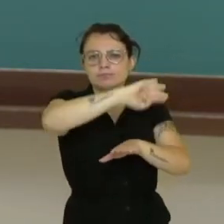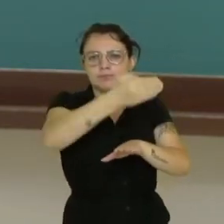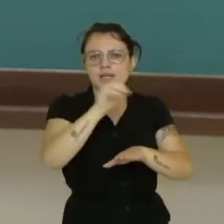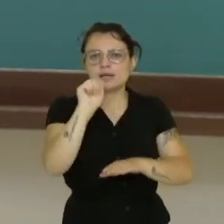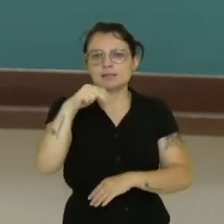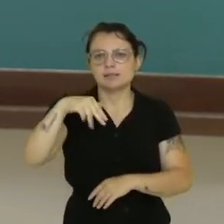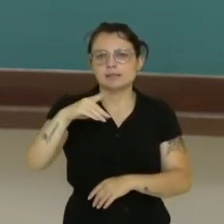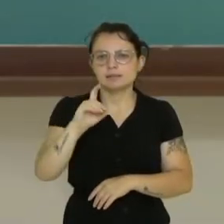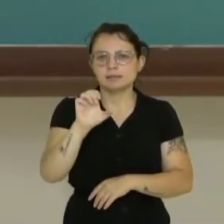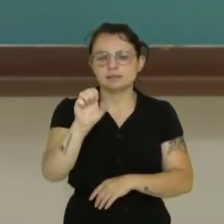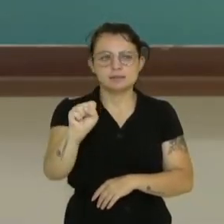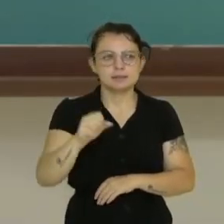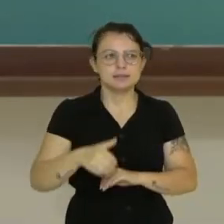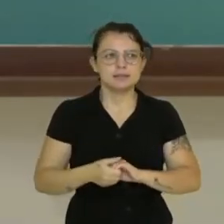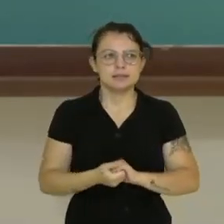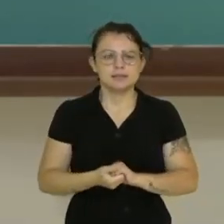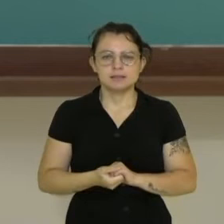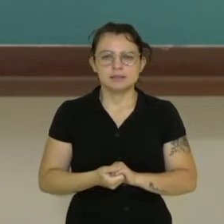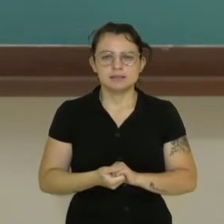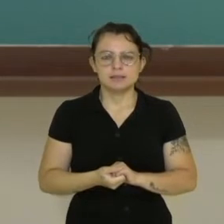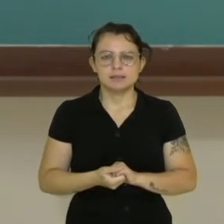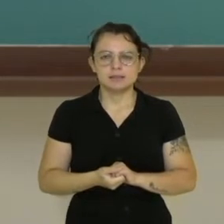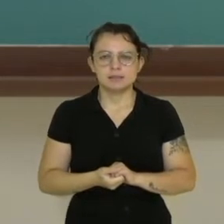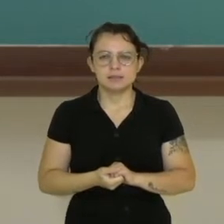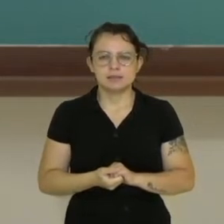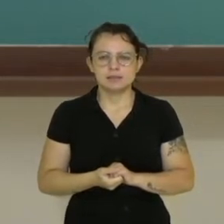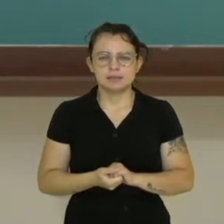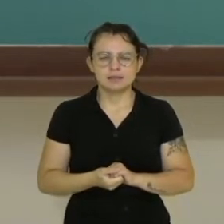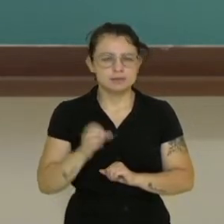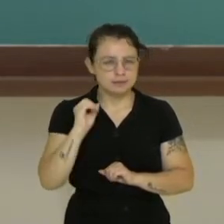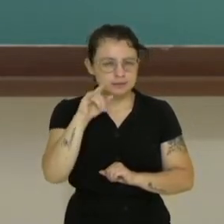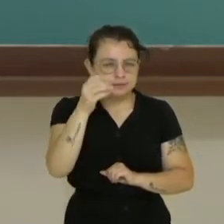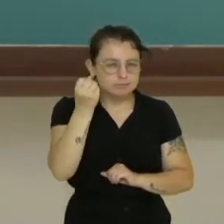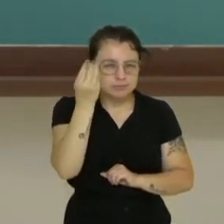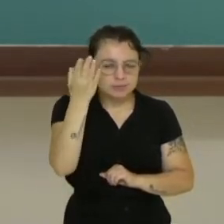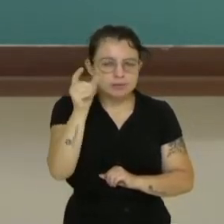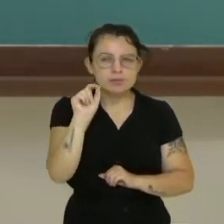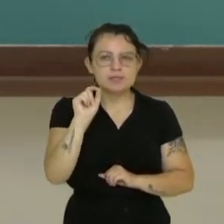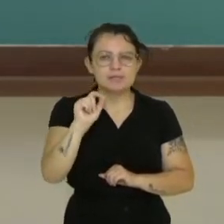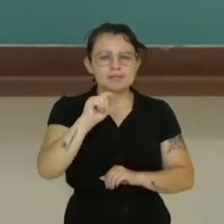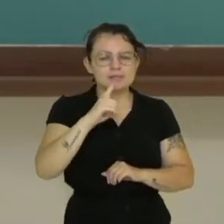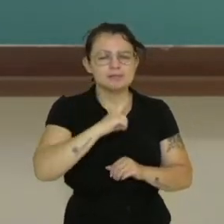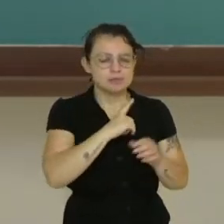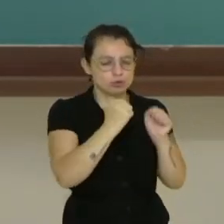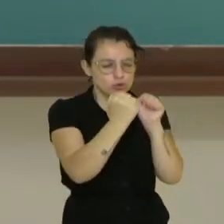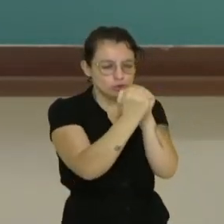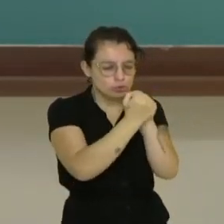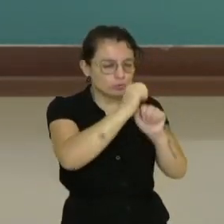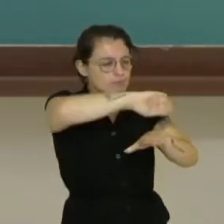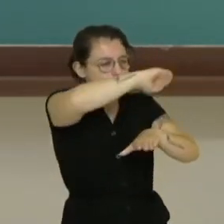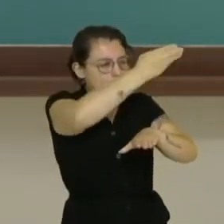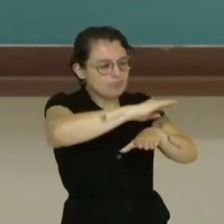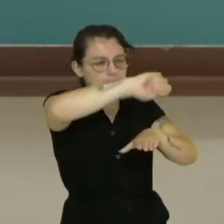A Cordilheira dos Andes, para quem não lembra, é aquela cadeia de montanhas que existe aqui na América do